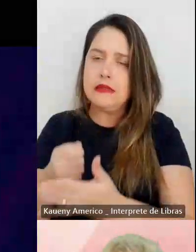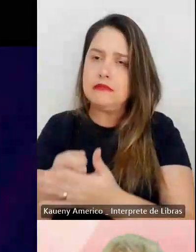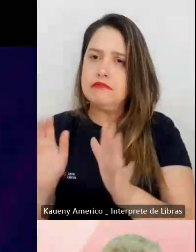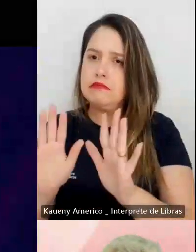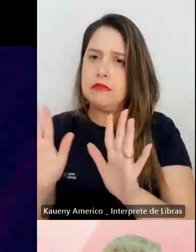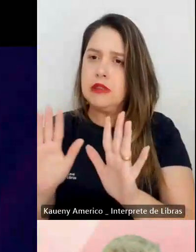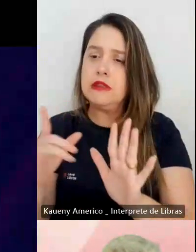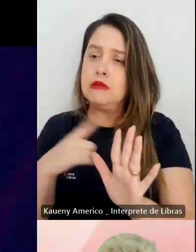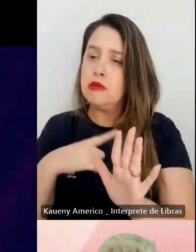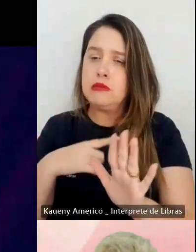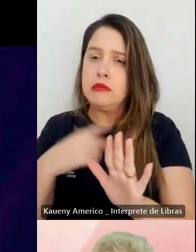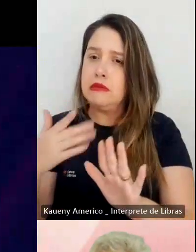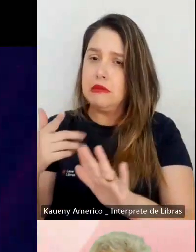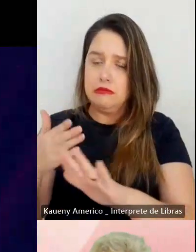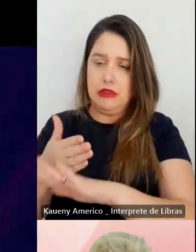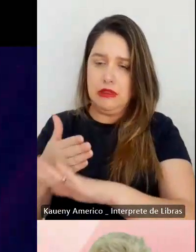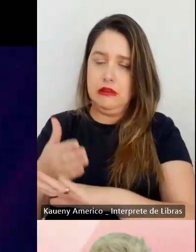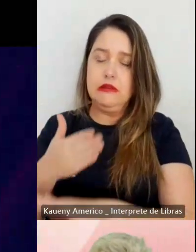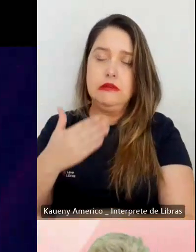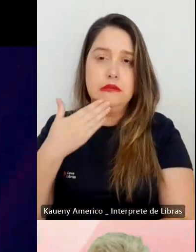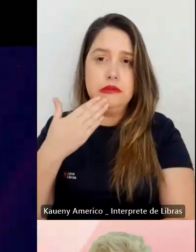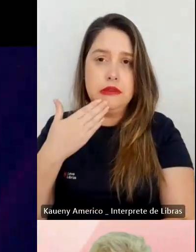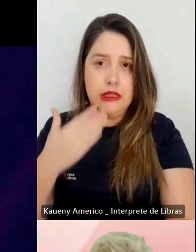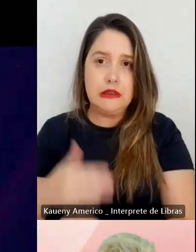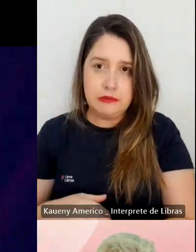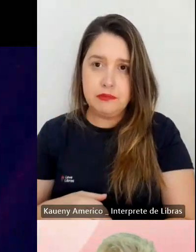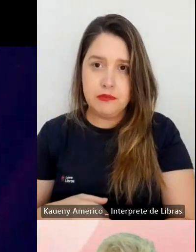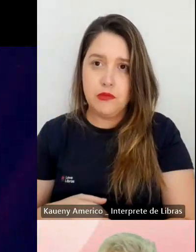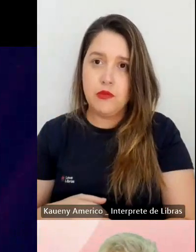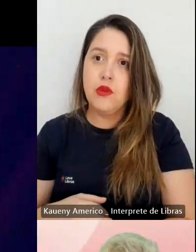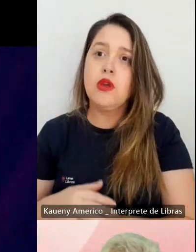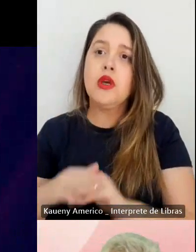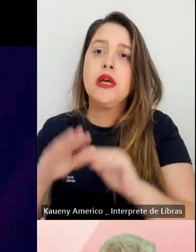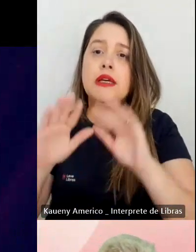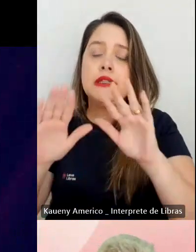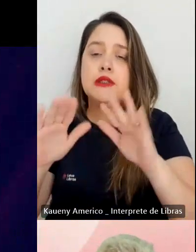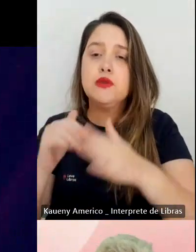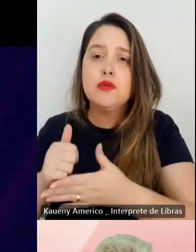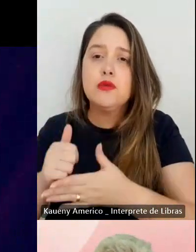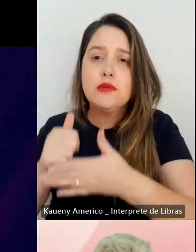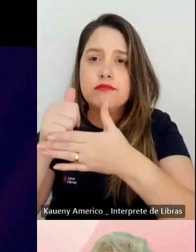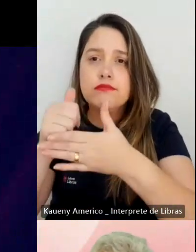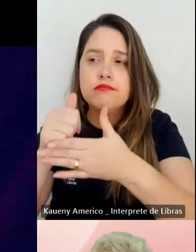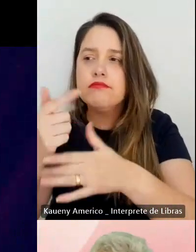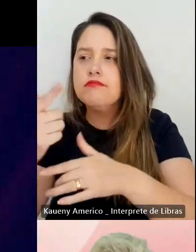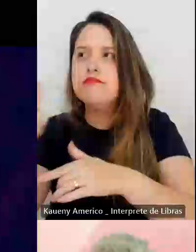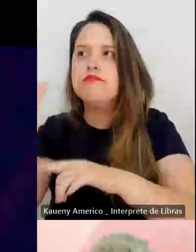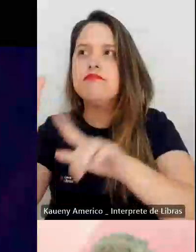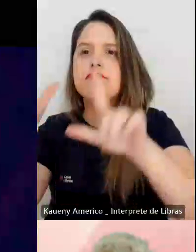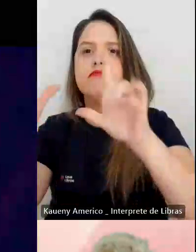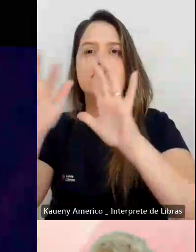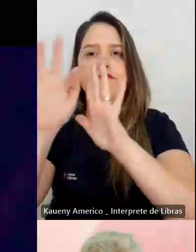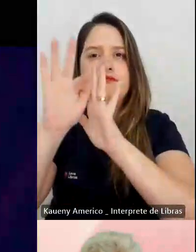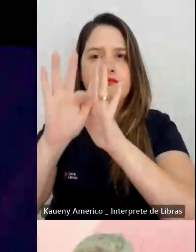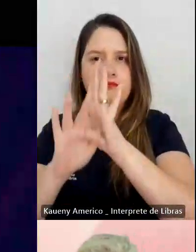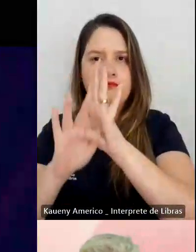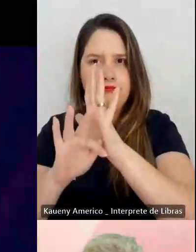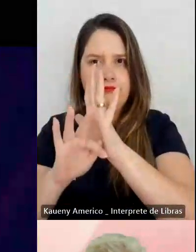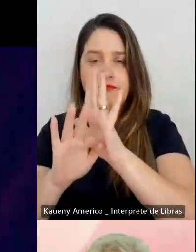tão facilitado. Então isso nos leva a outros fatores: idade,